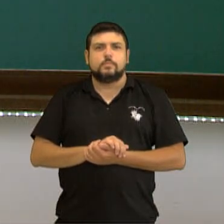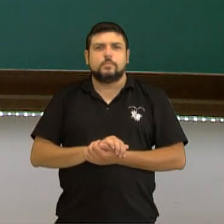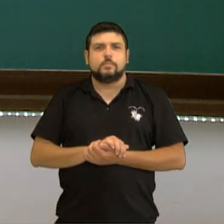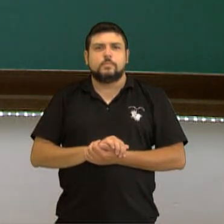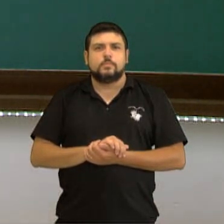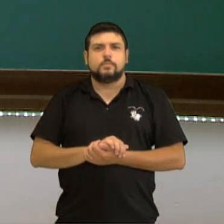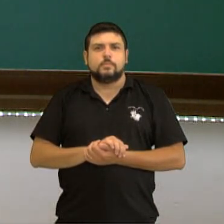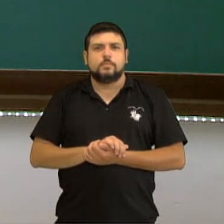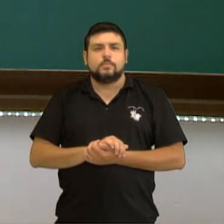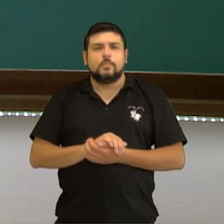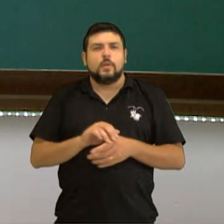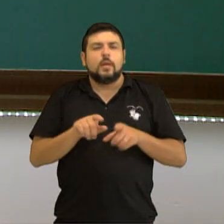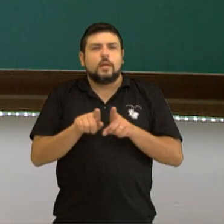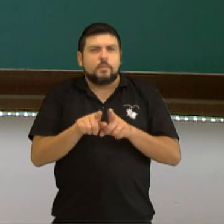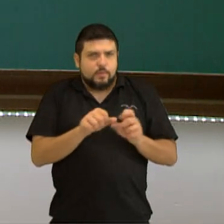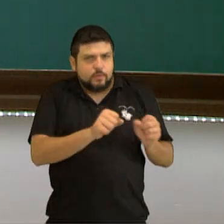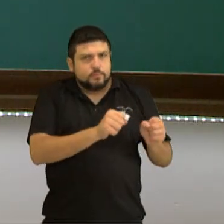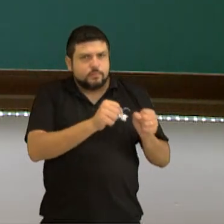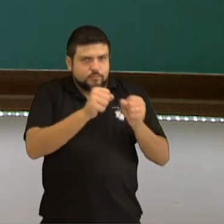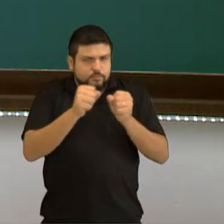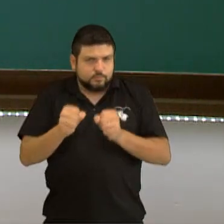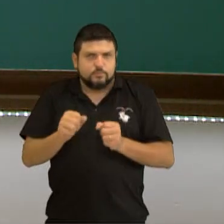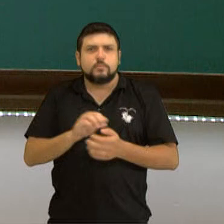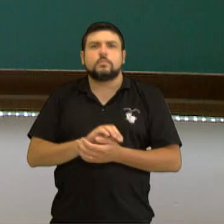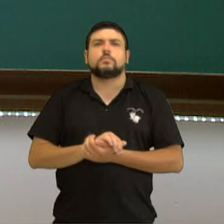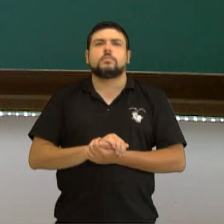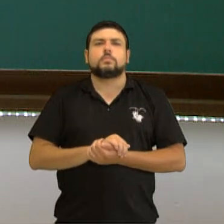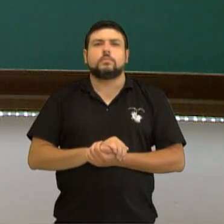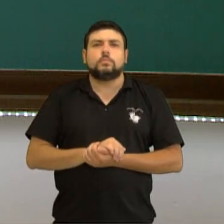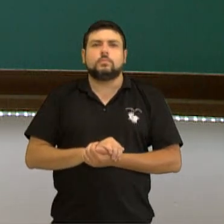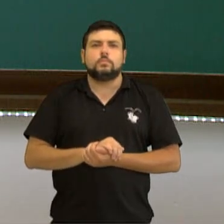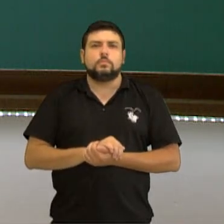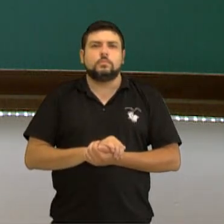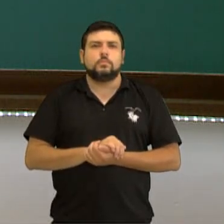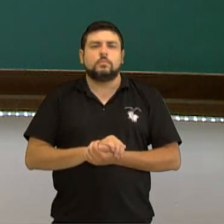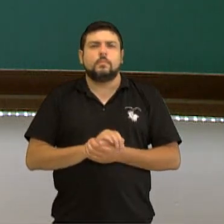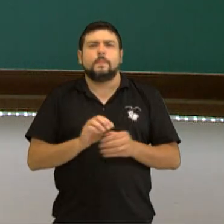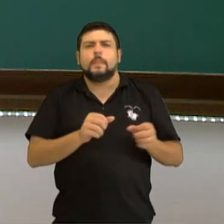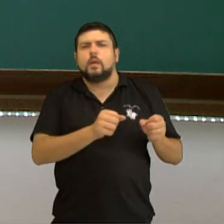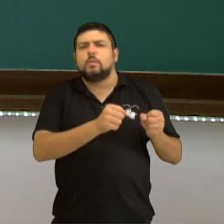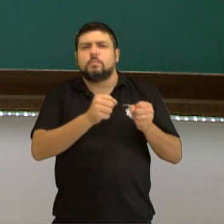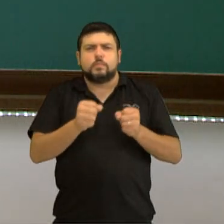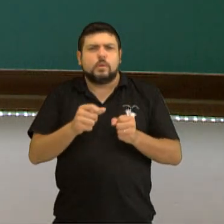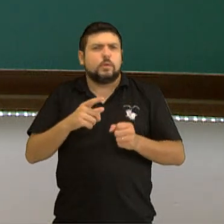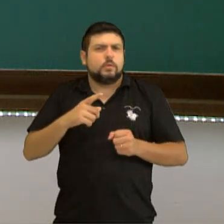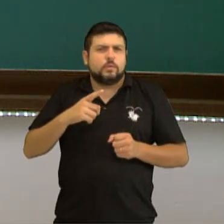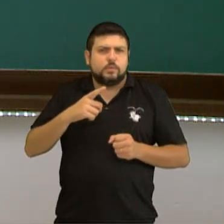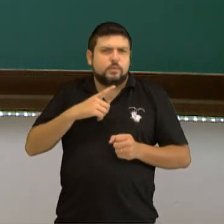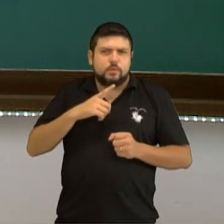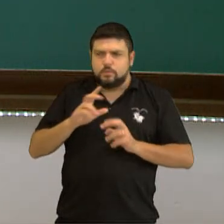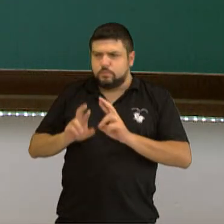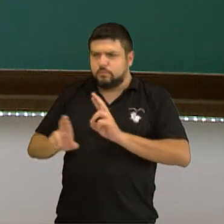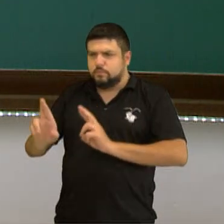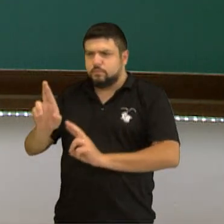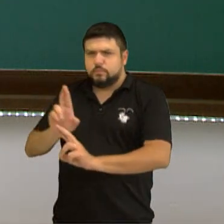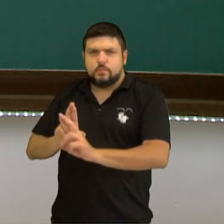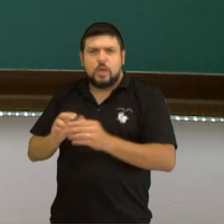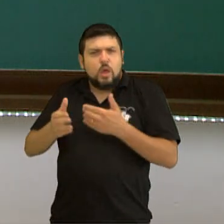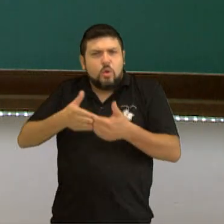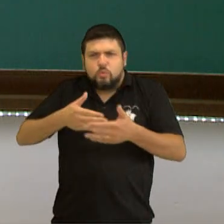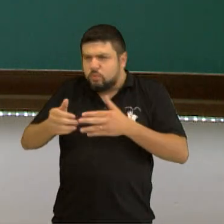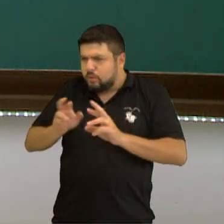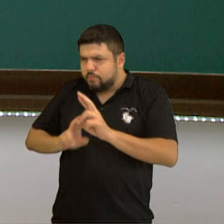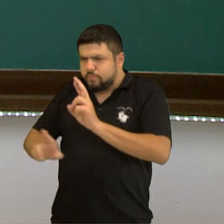Ainda em relação a poder e relações de poder, né, o poder ele está aí presente em todas as relações sociais. Envolve